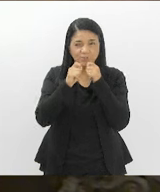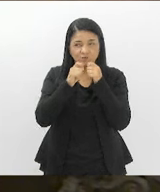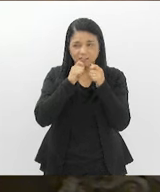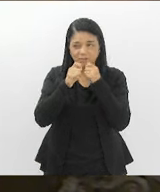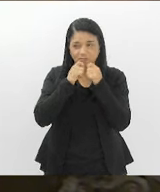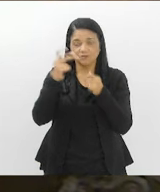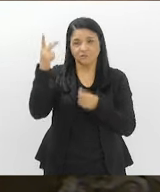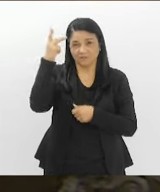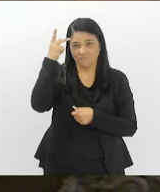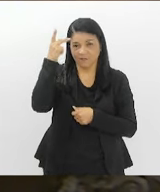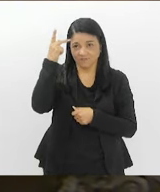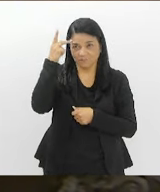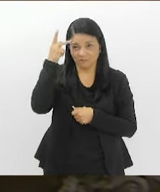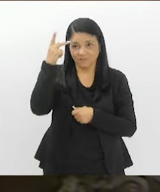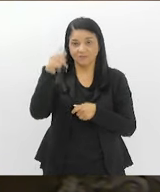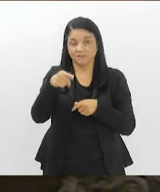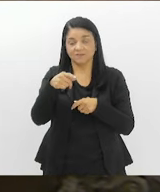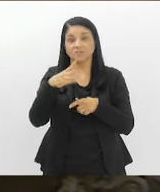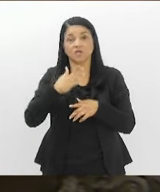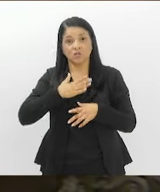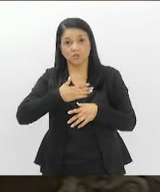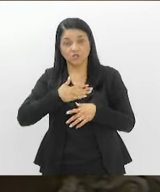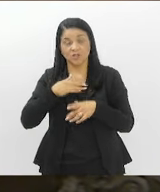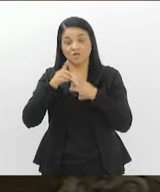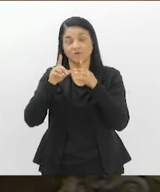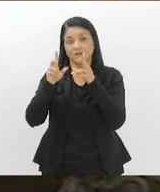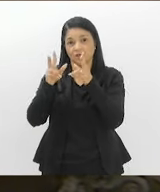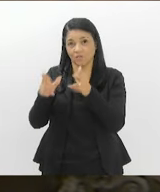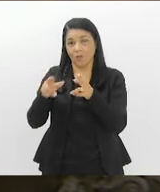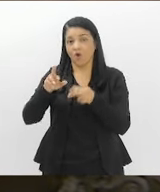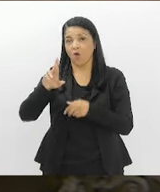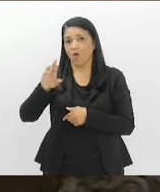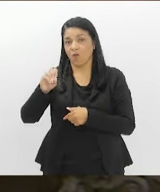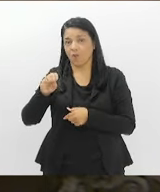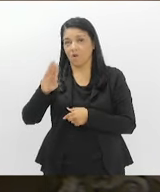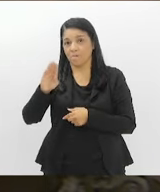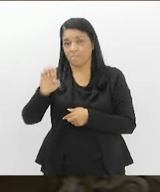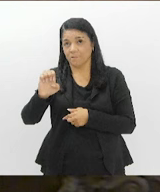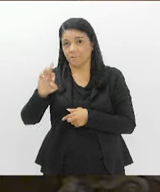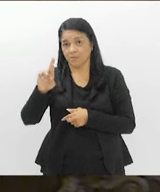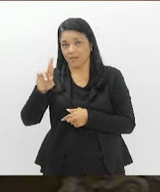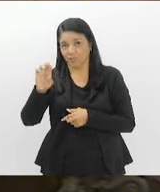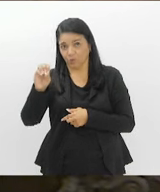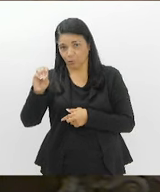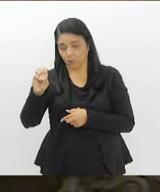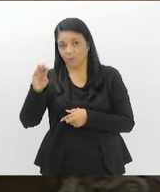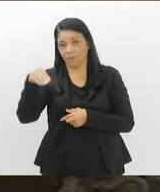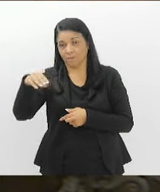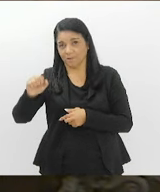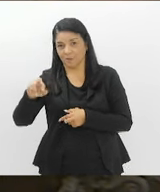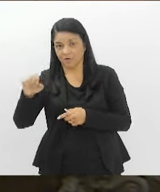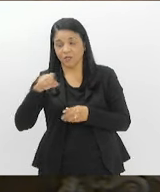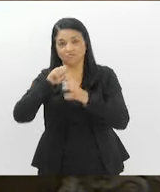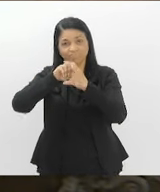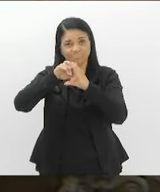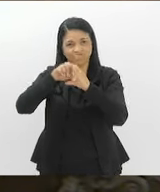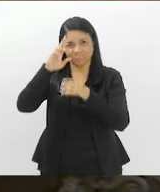como ele gostava de se intitular, Roberto Marinho, a comandar o Globo. Invoco aqui o